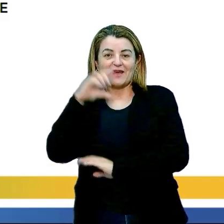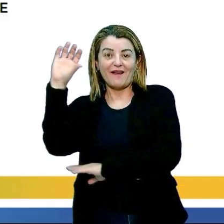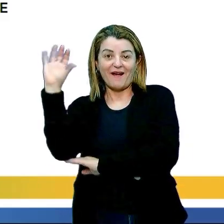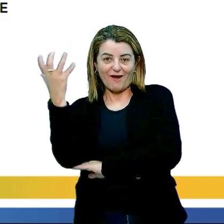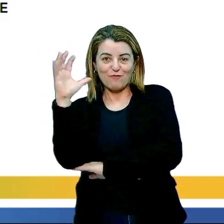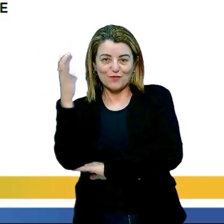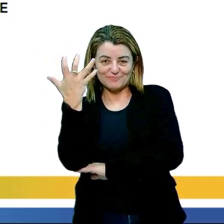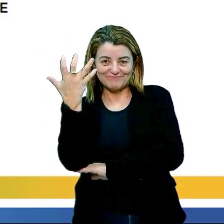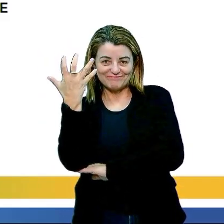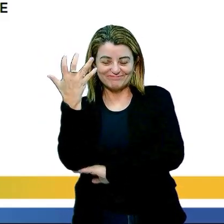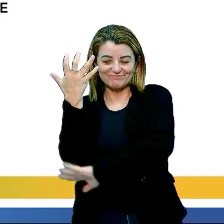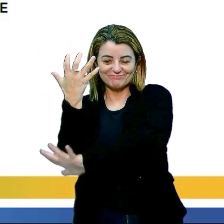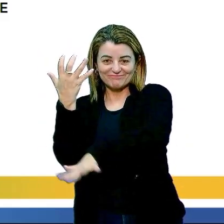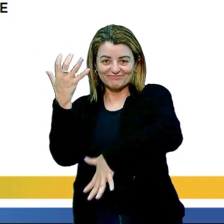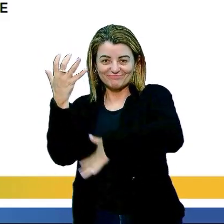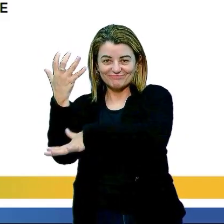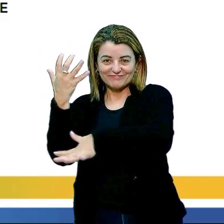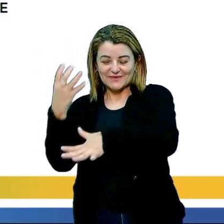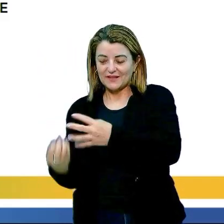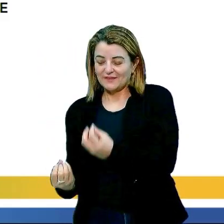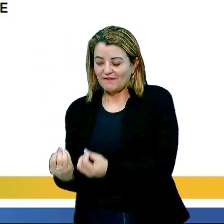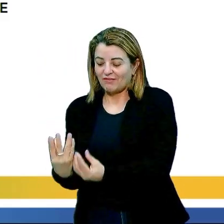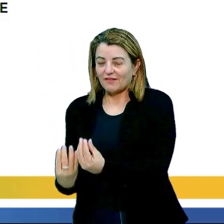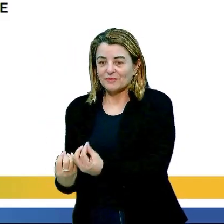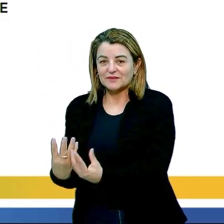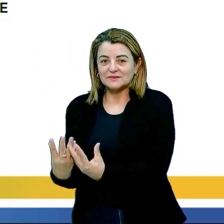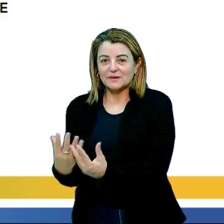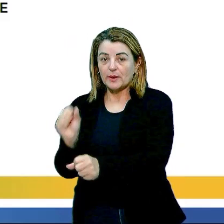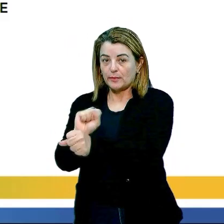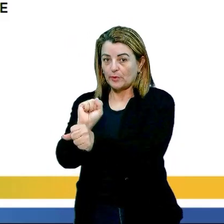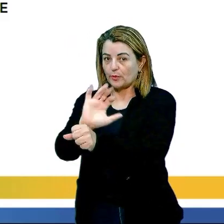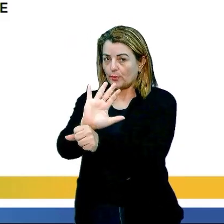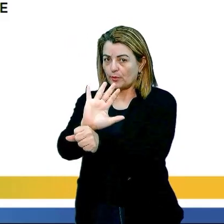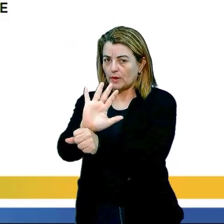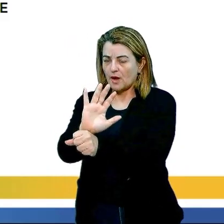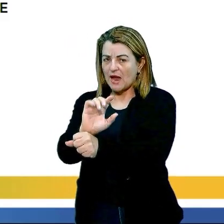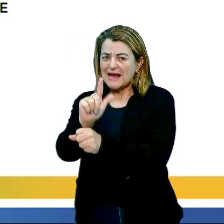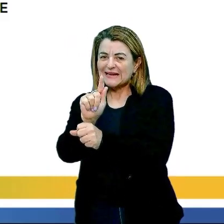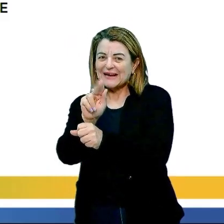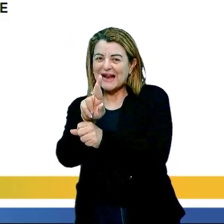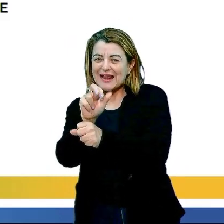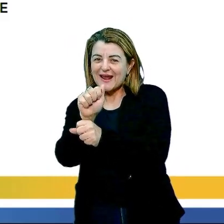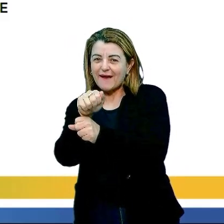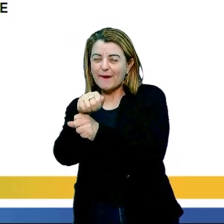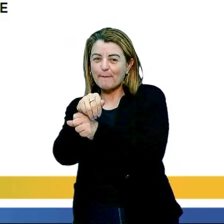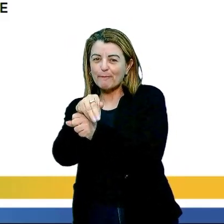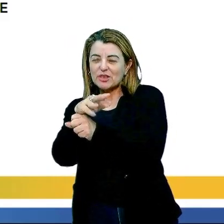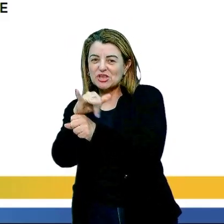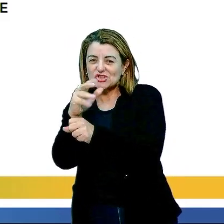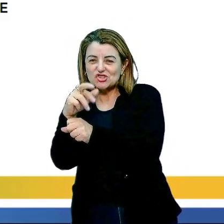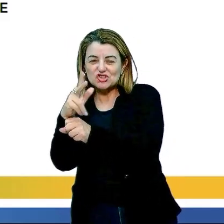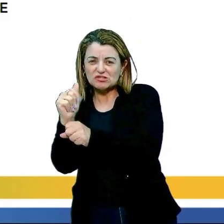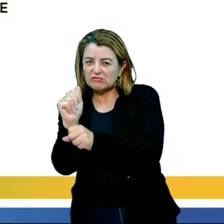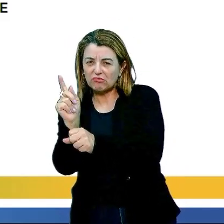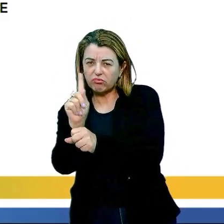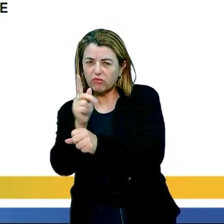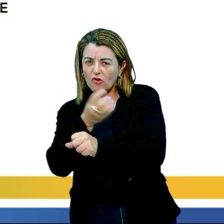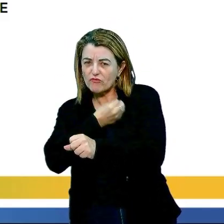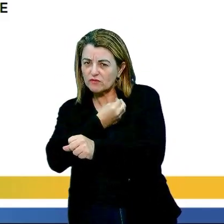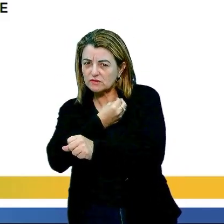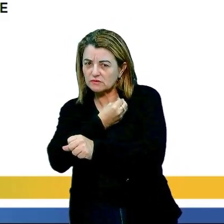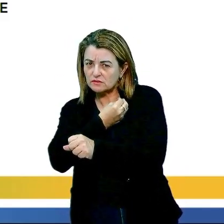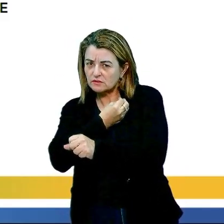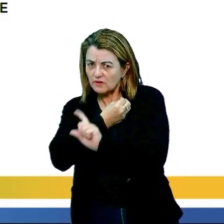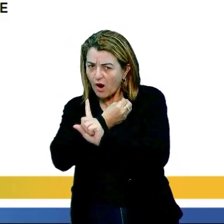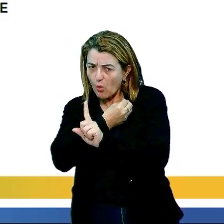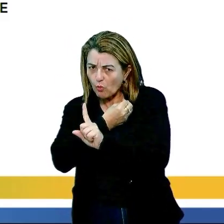árvores, tem as gramíneas. Mas peraí, professor, gramíneas e árvores não são seres vivos. São seres vivos